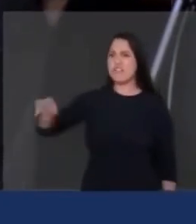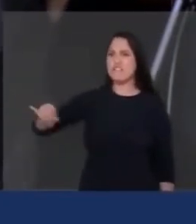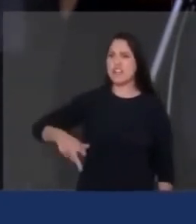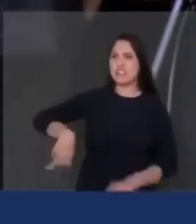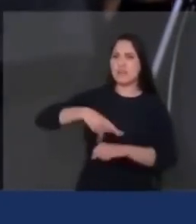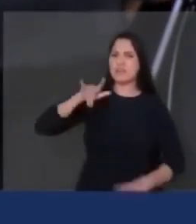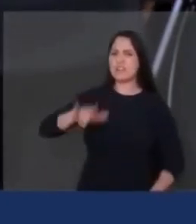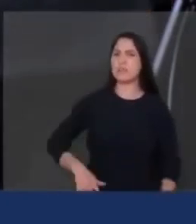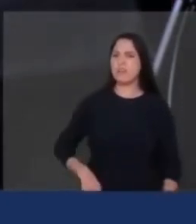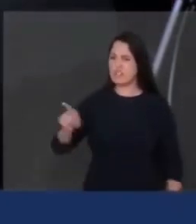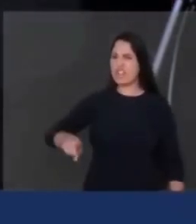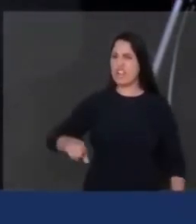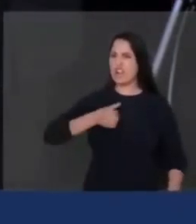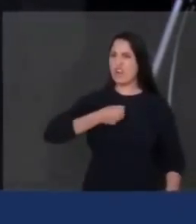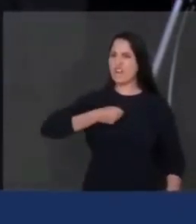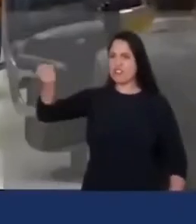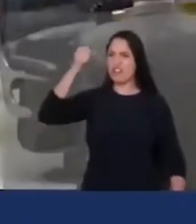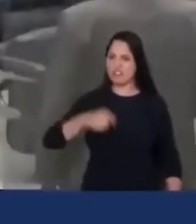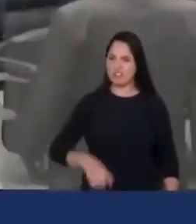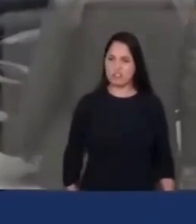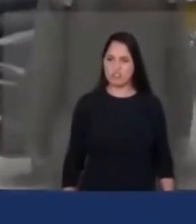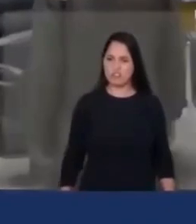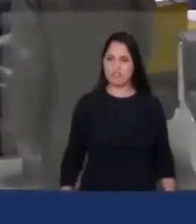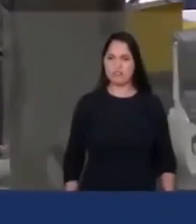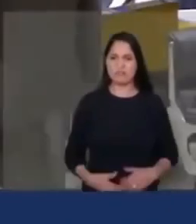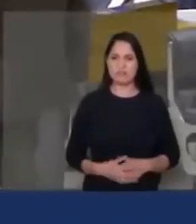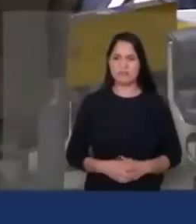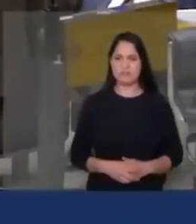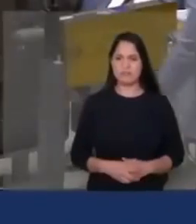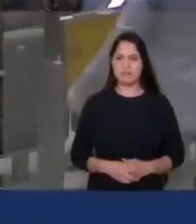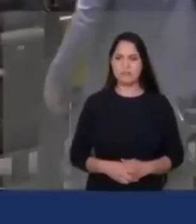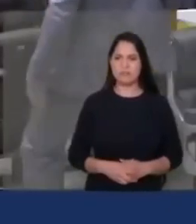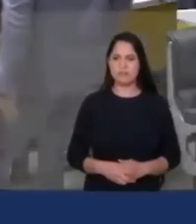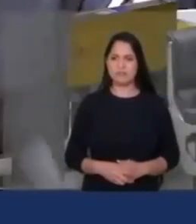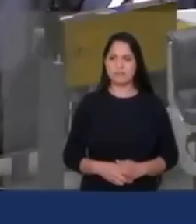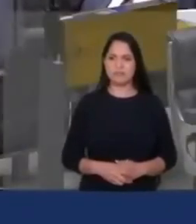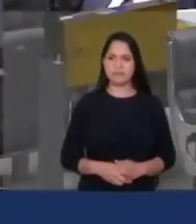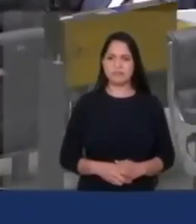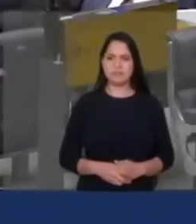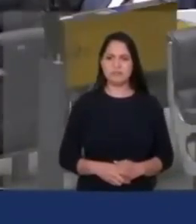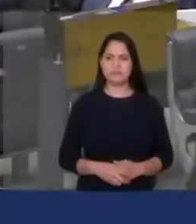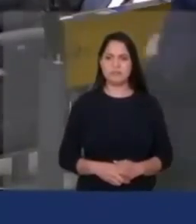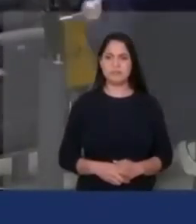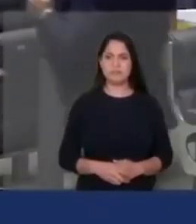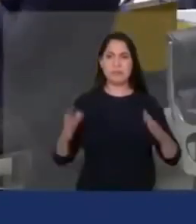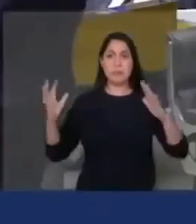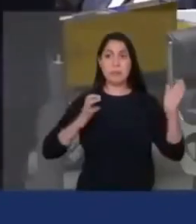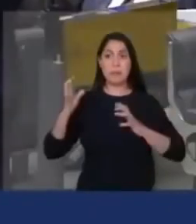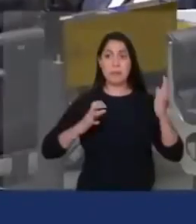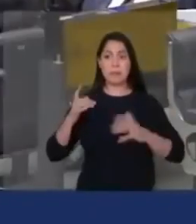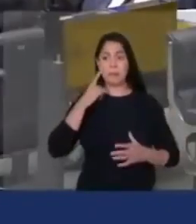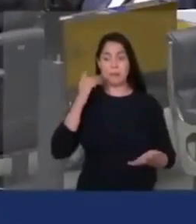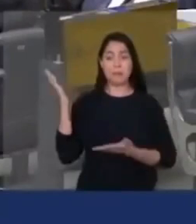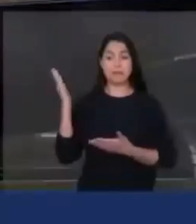Você é covarde se executar seus deputados senhores deputados nós temos